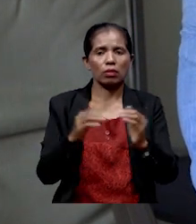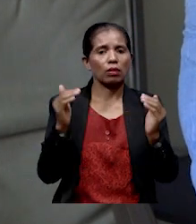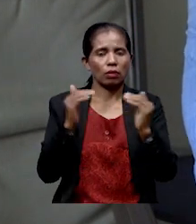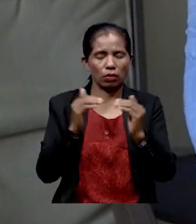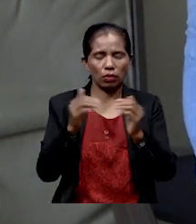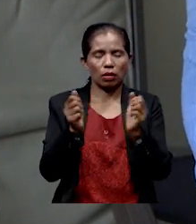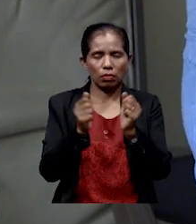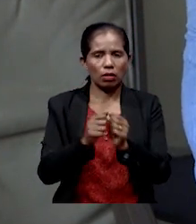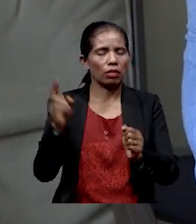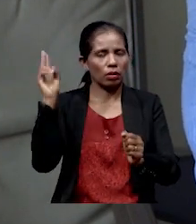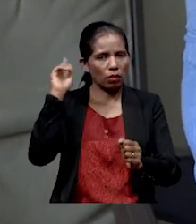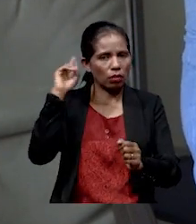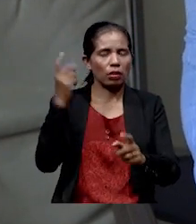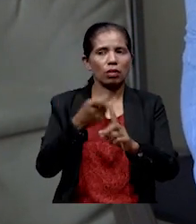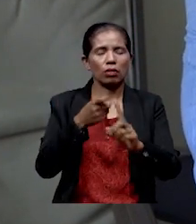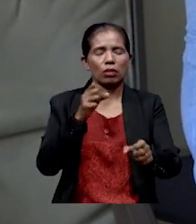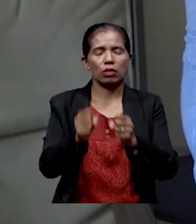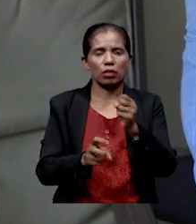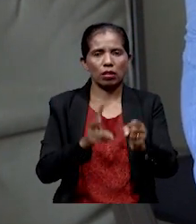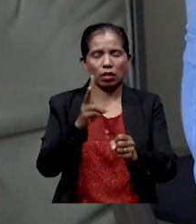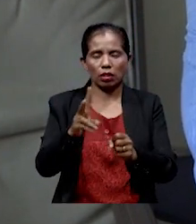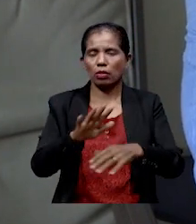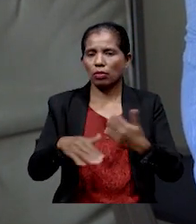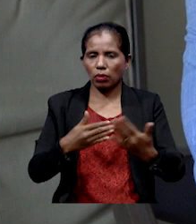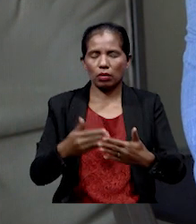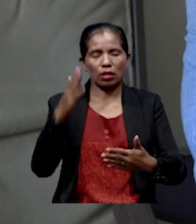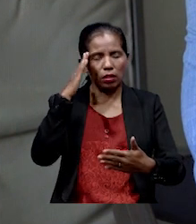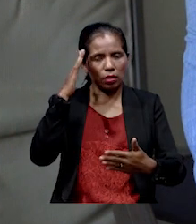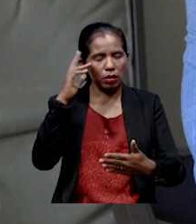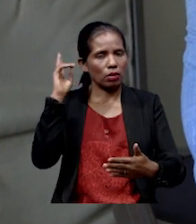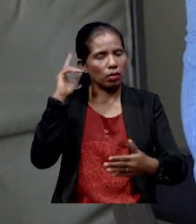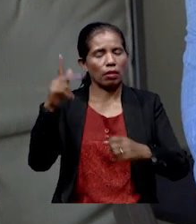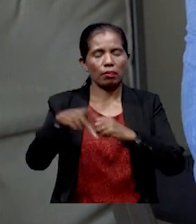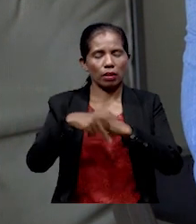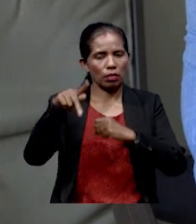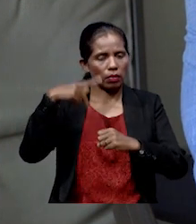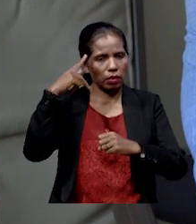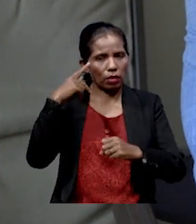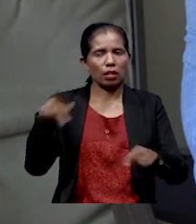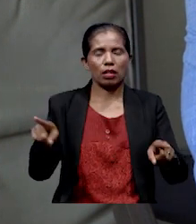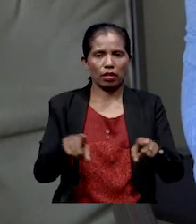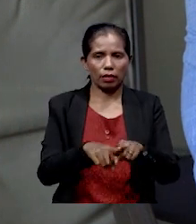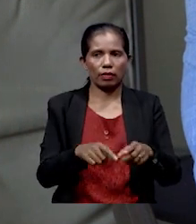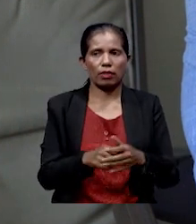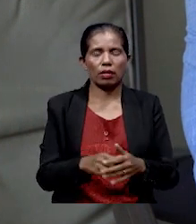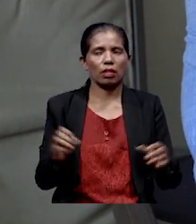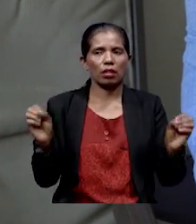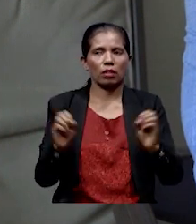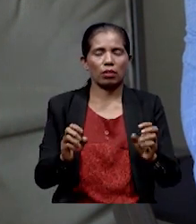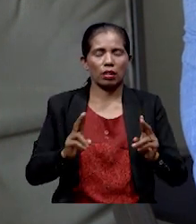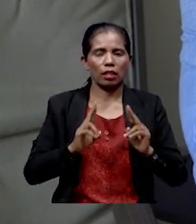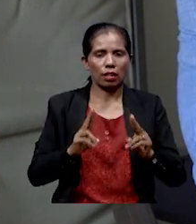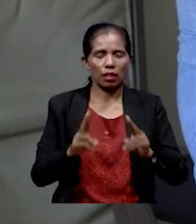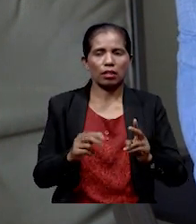hodi rona sociedade tomak ni hanoin, rona partidos políticos, hanesan bai bai, e laos ho ansia